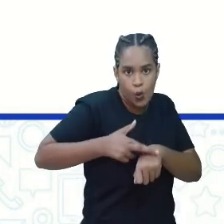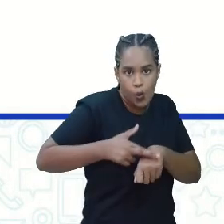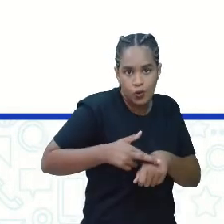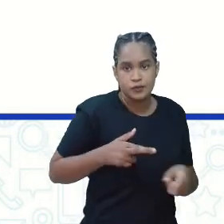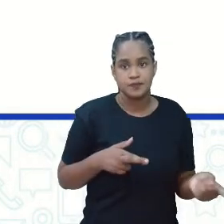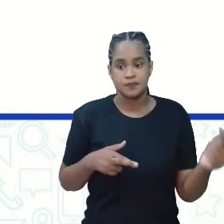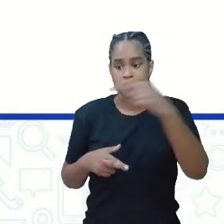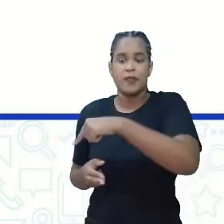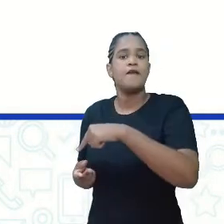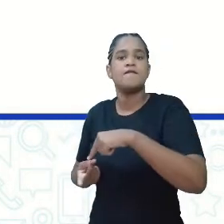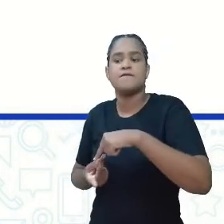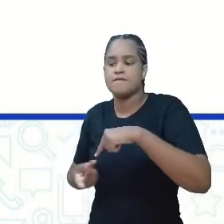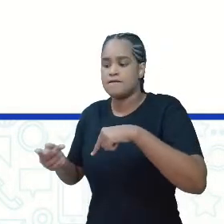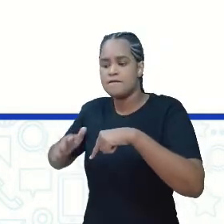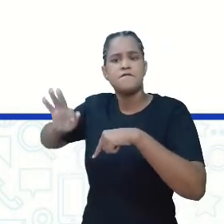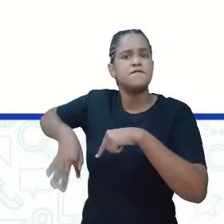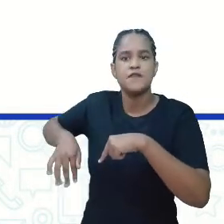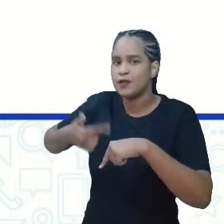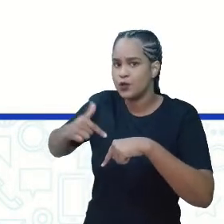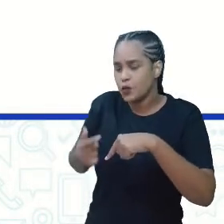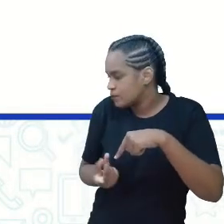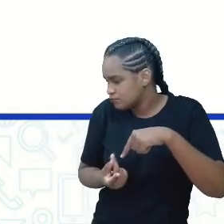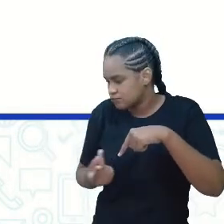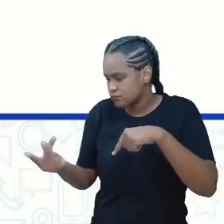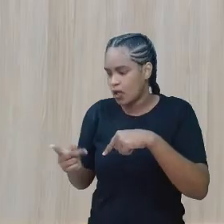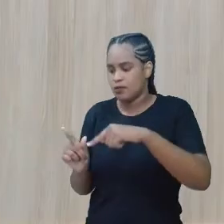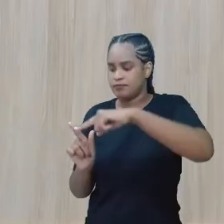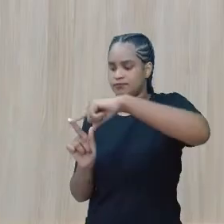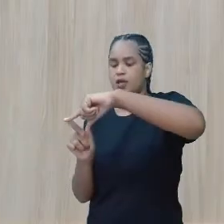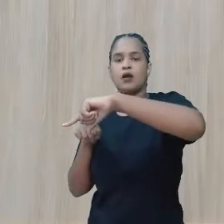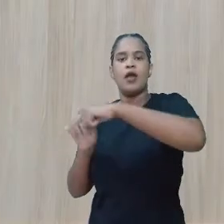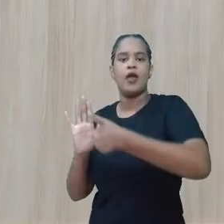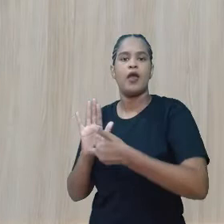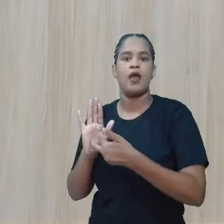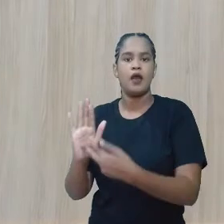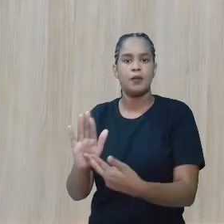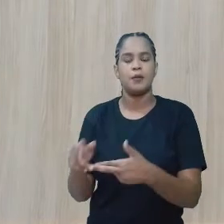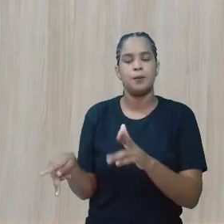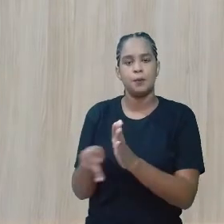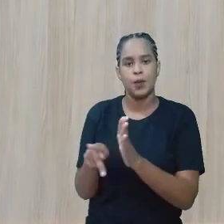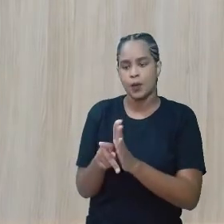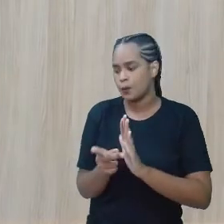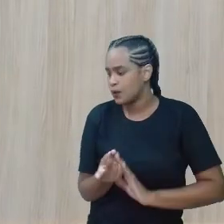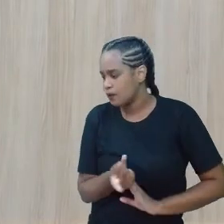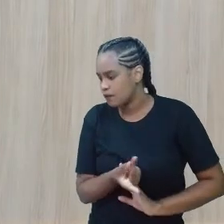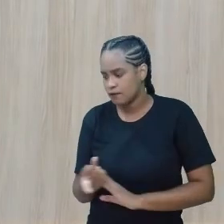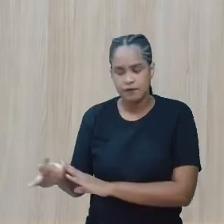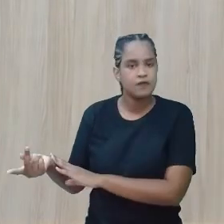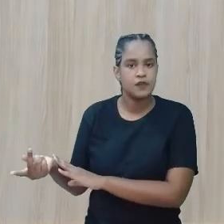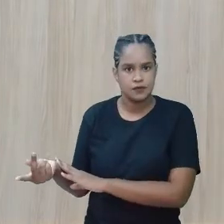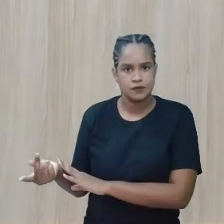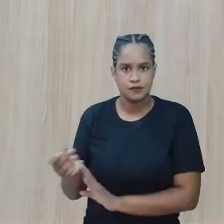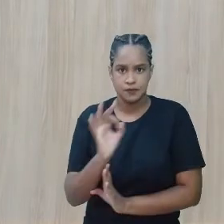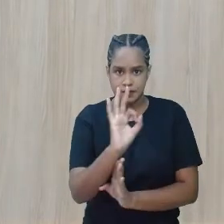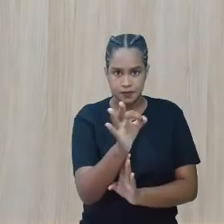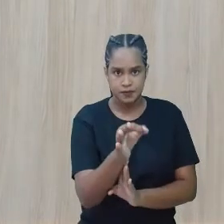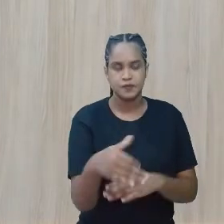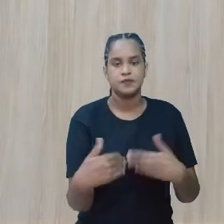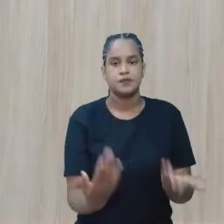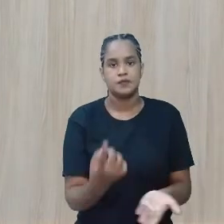não tenho um fim, que eu estou indicando aí por essa seta, que é um círculozinho rosa aí que você está vendo, tá bom?